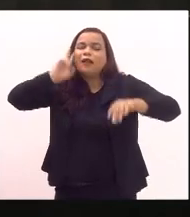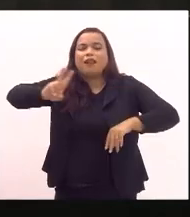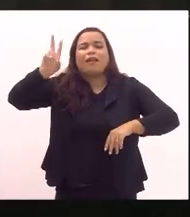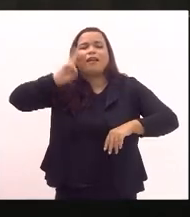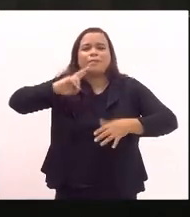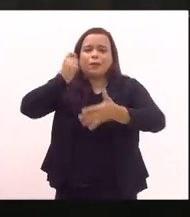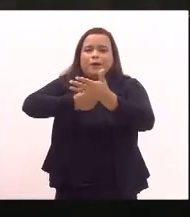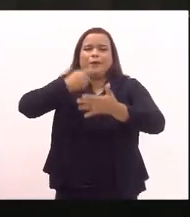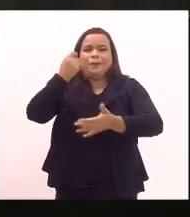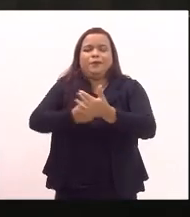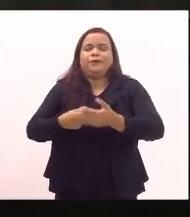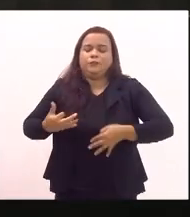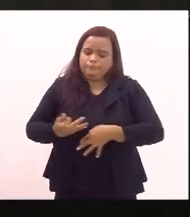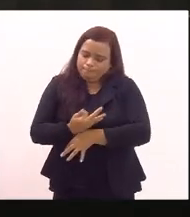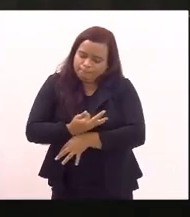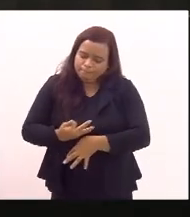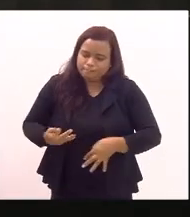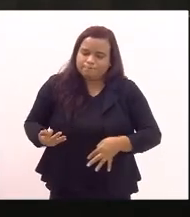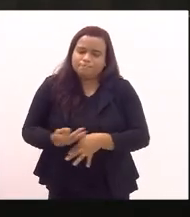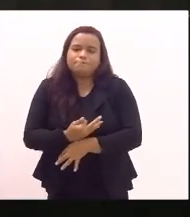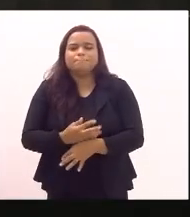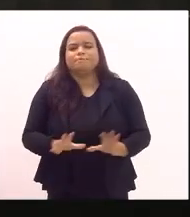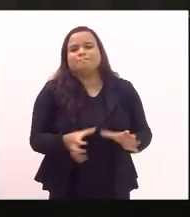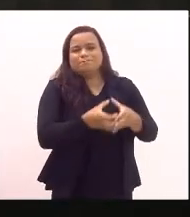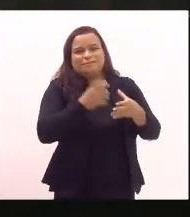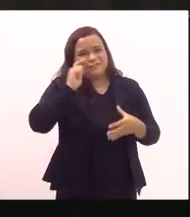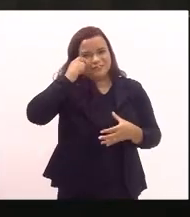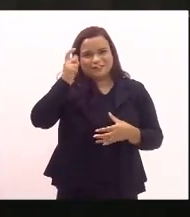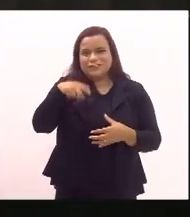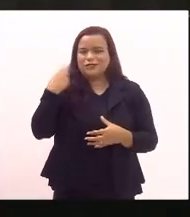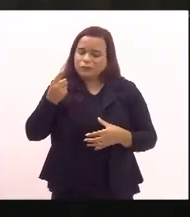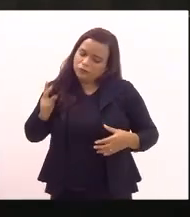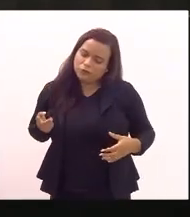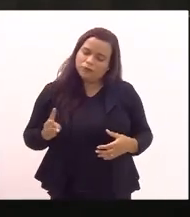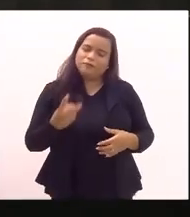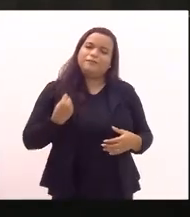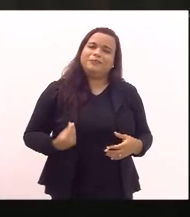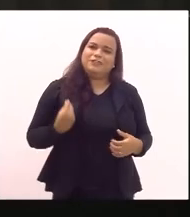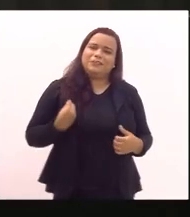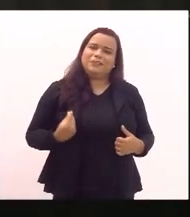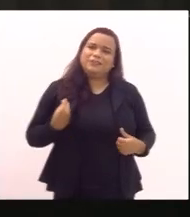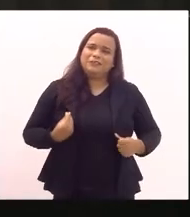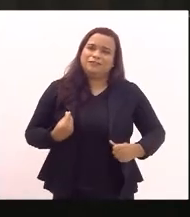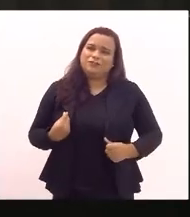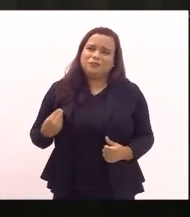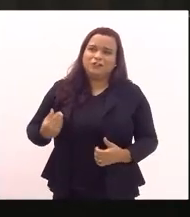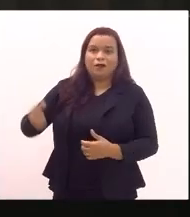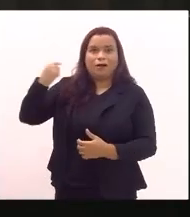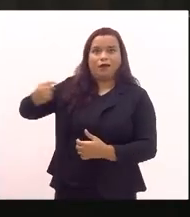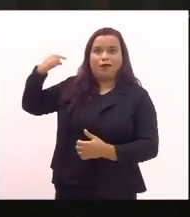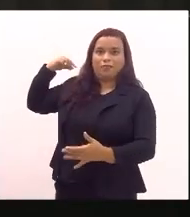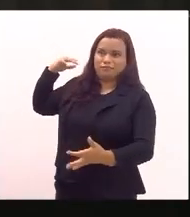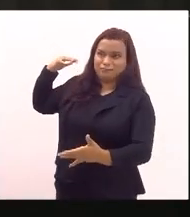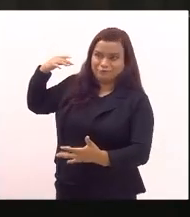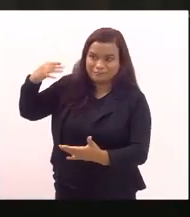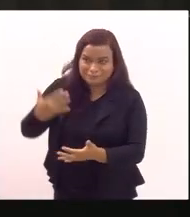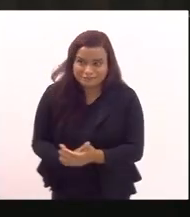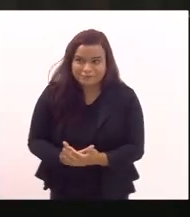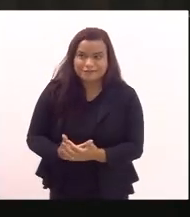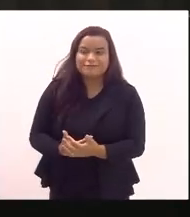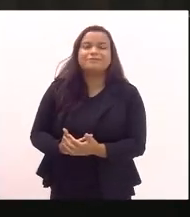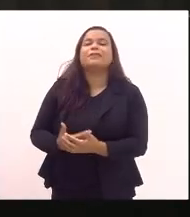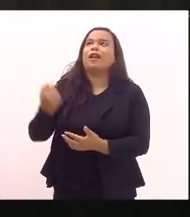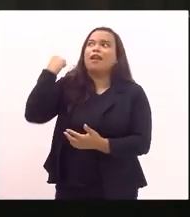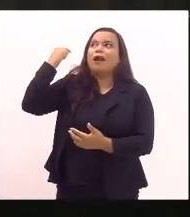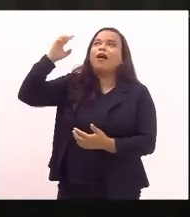da luta e resistência para que a gente se mantivesse vivos lá e nos sonharam aqui